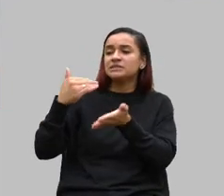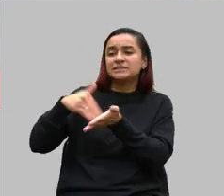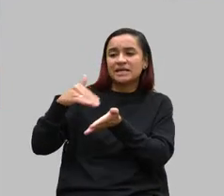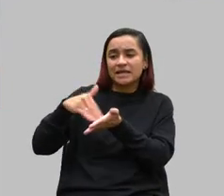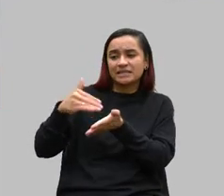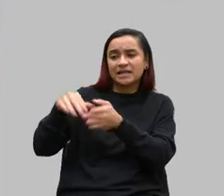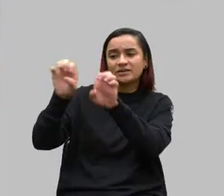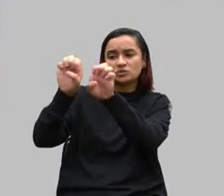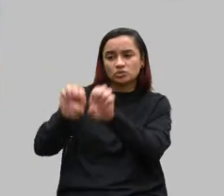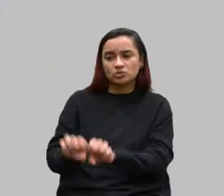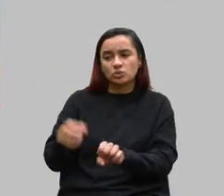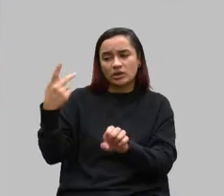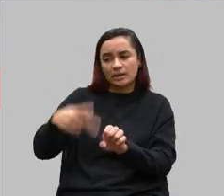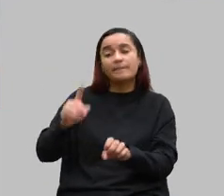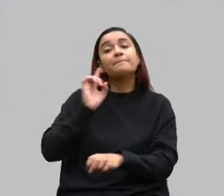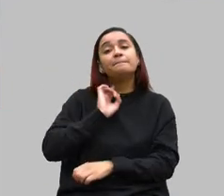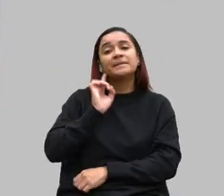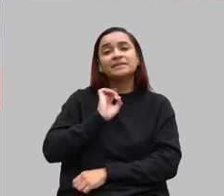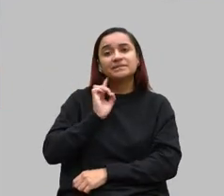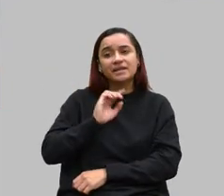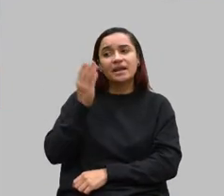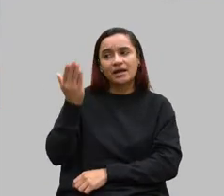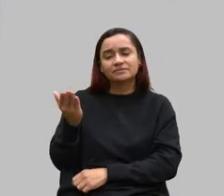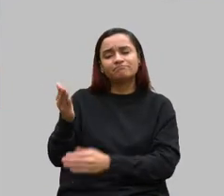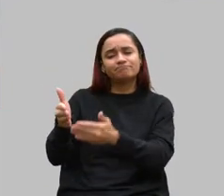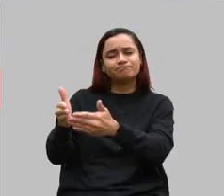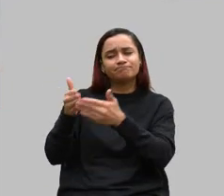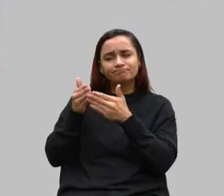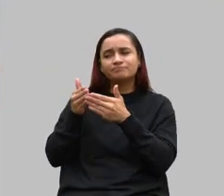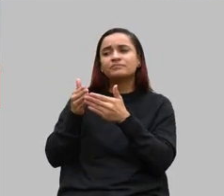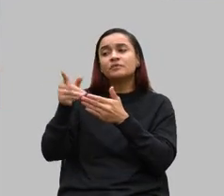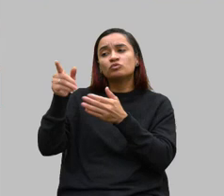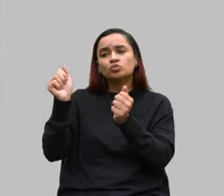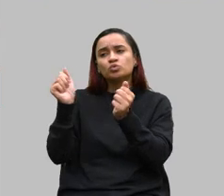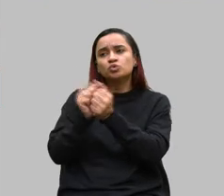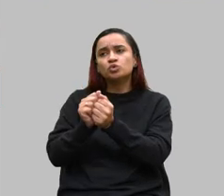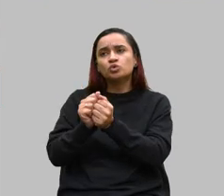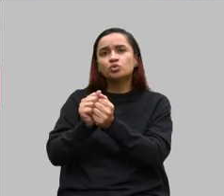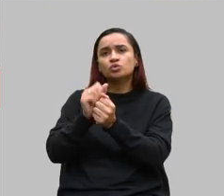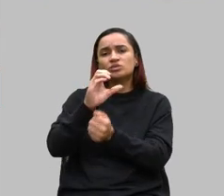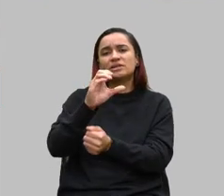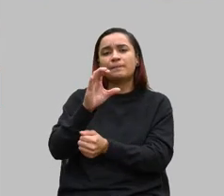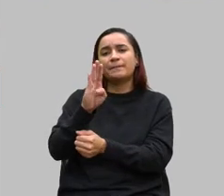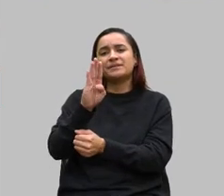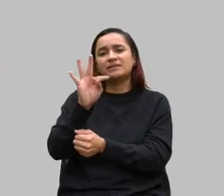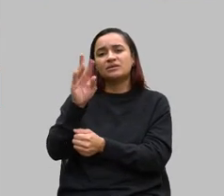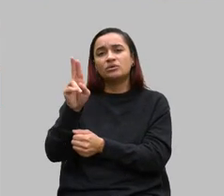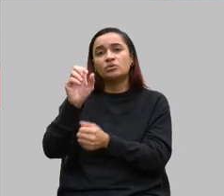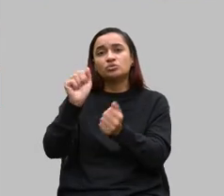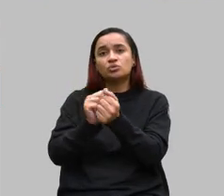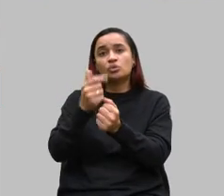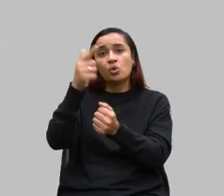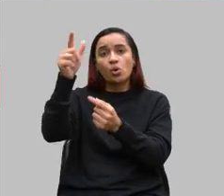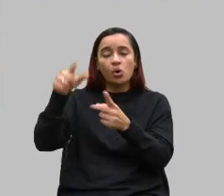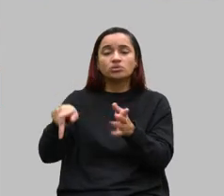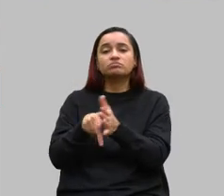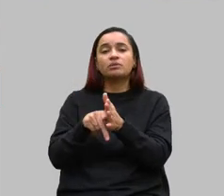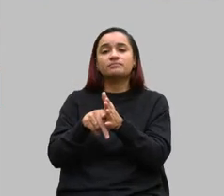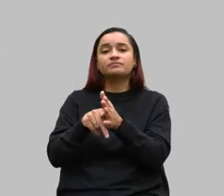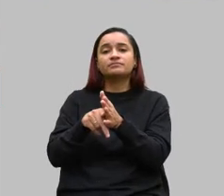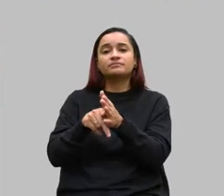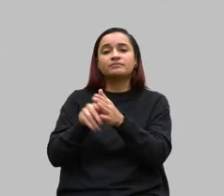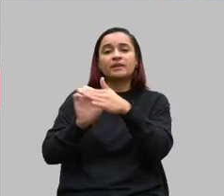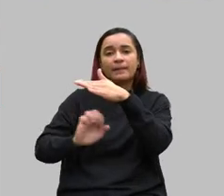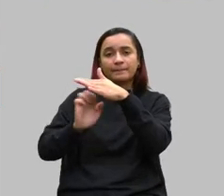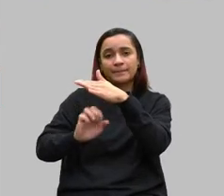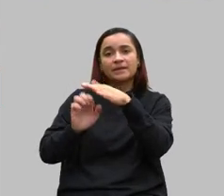Pedro Bruno que tivemos junto que solicite junto ao cbt1 estudo de viabilidade de transporte de passageiros sob Trilhos entre Santos